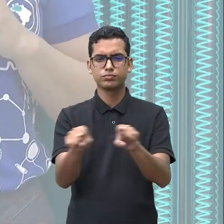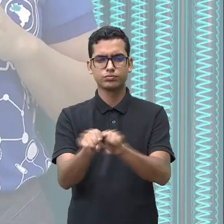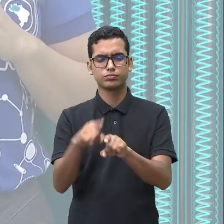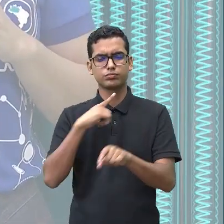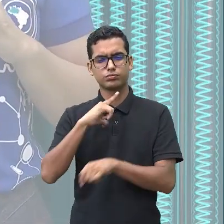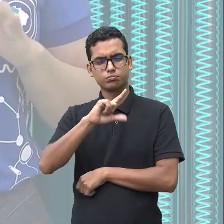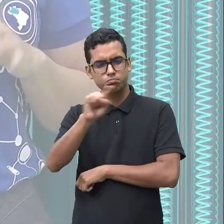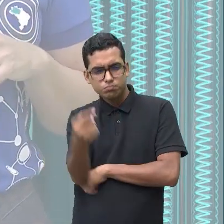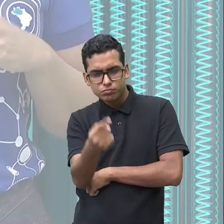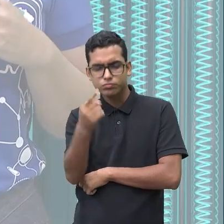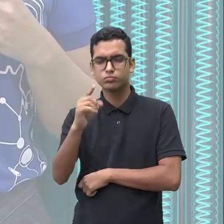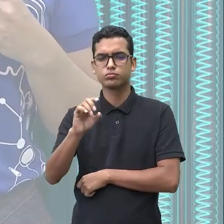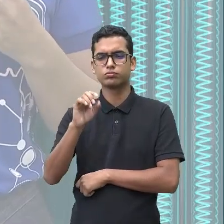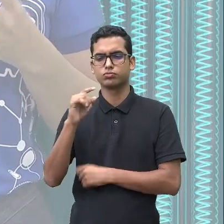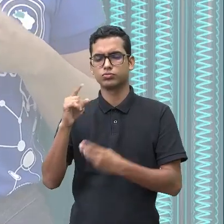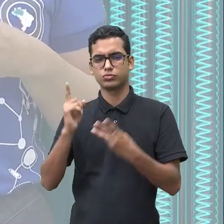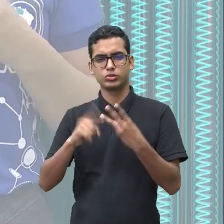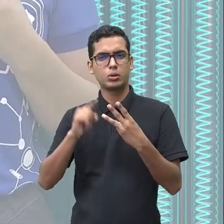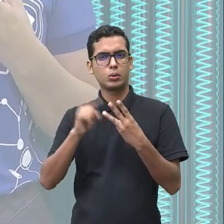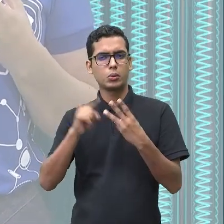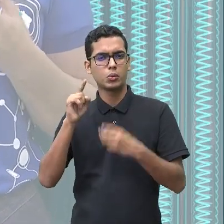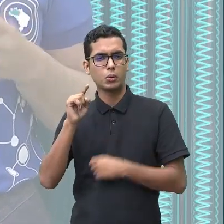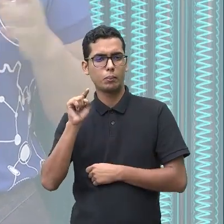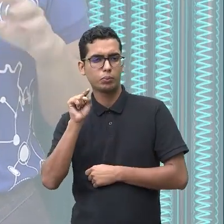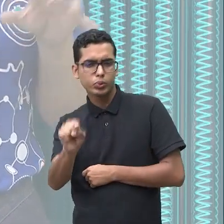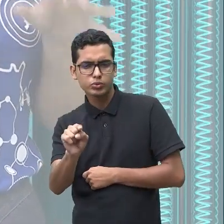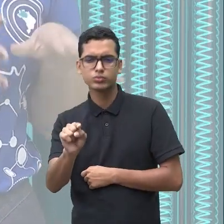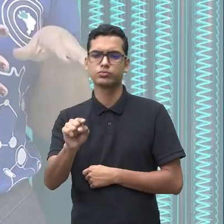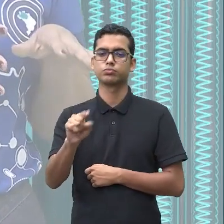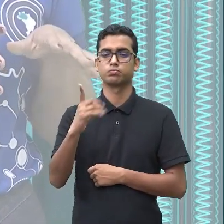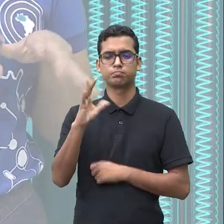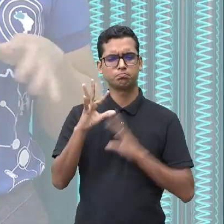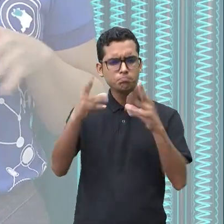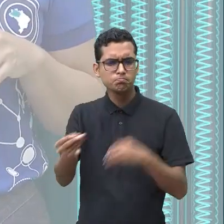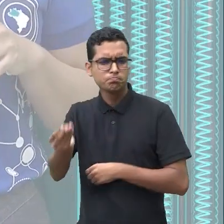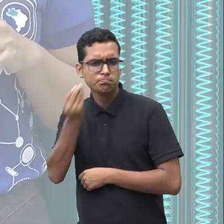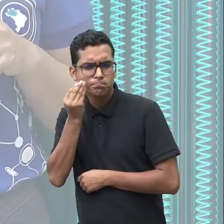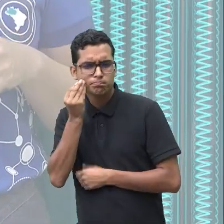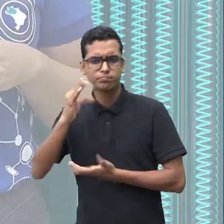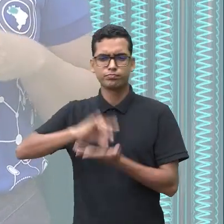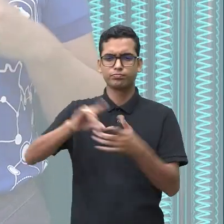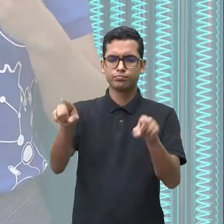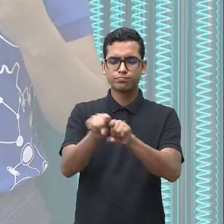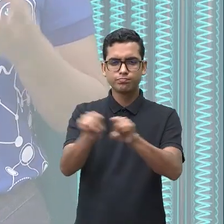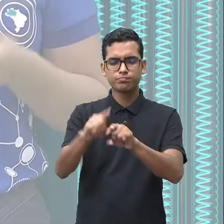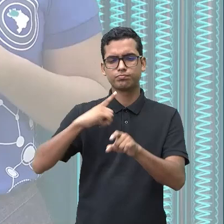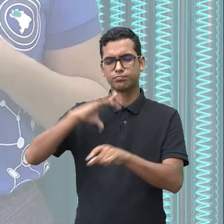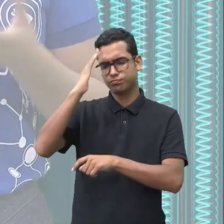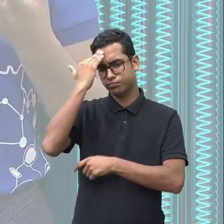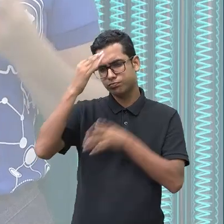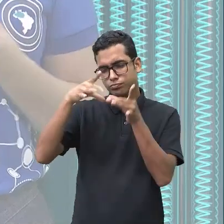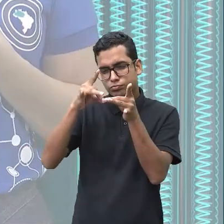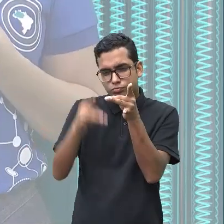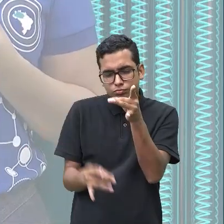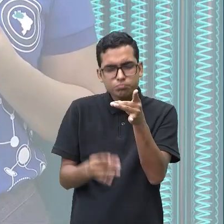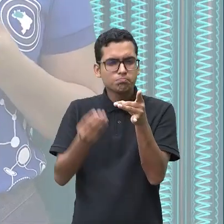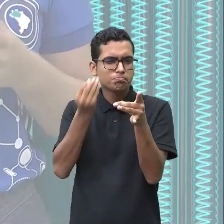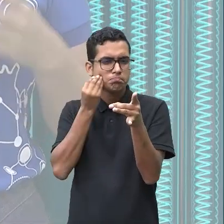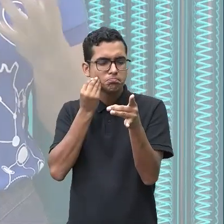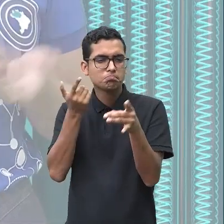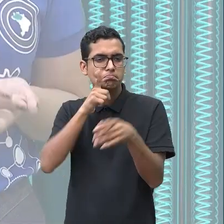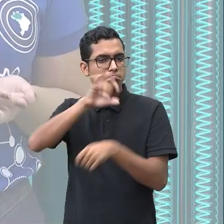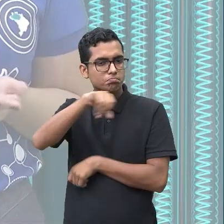por que tem pontos? Tudo é uma questão de observar, certo? E tentar